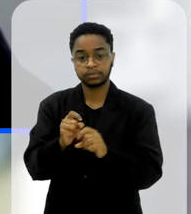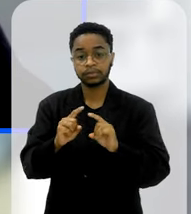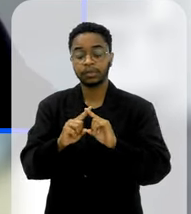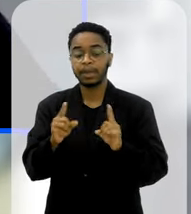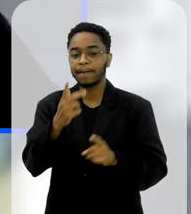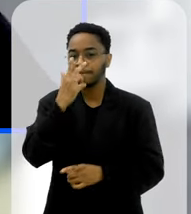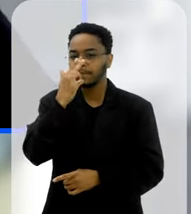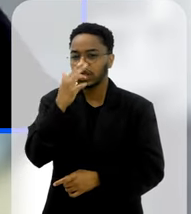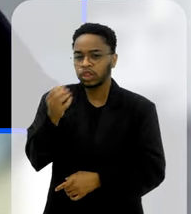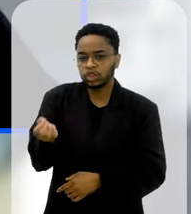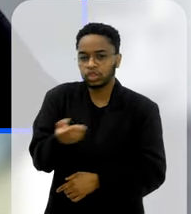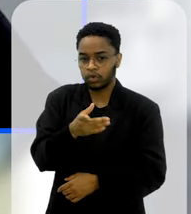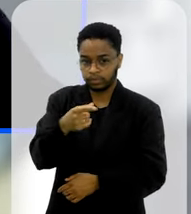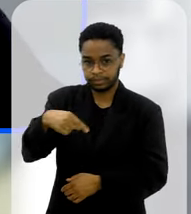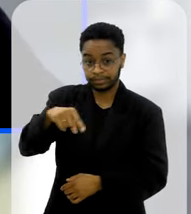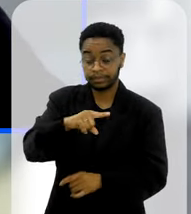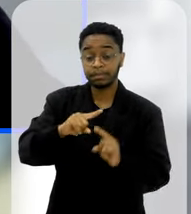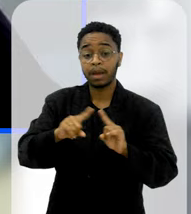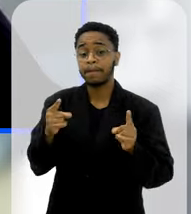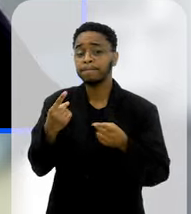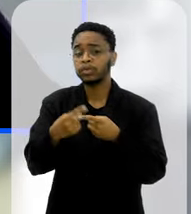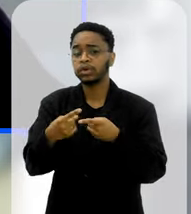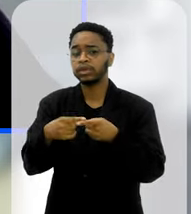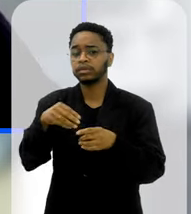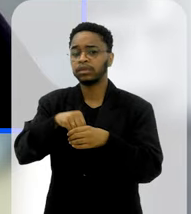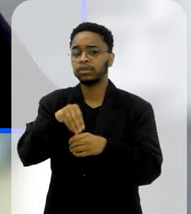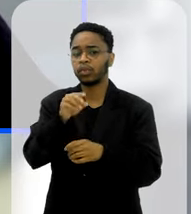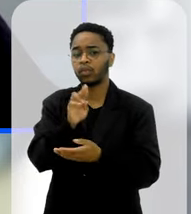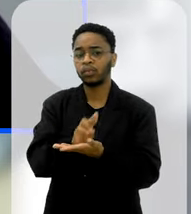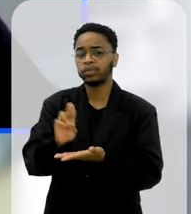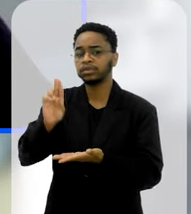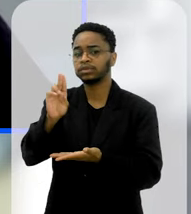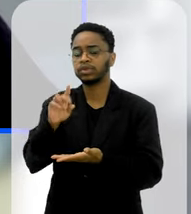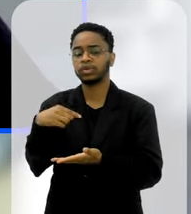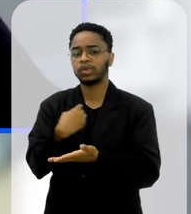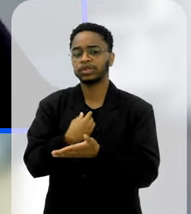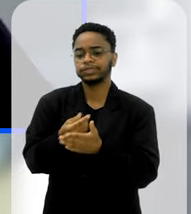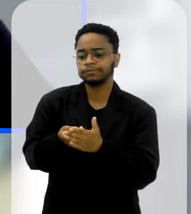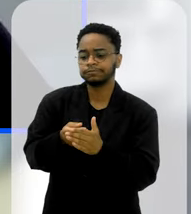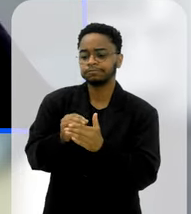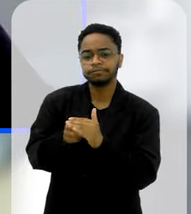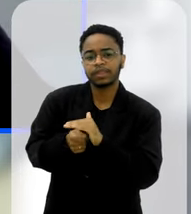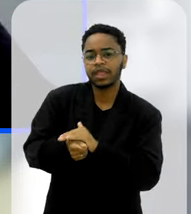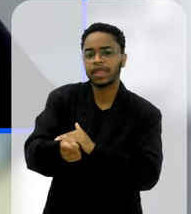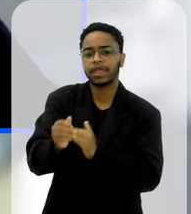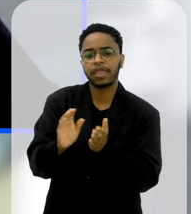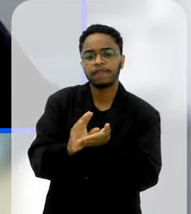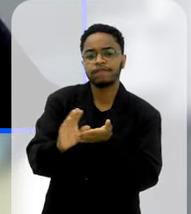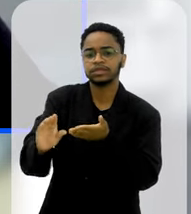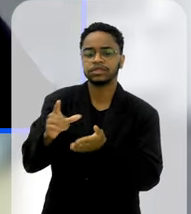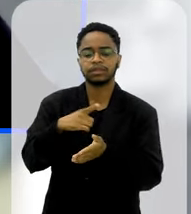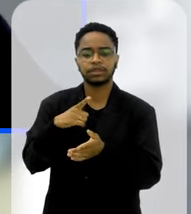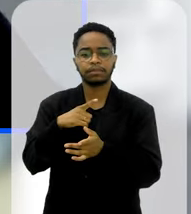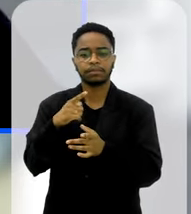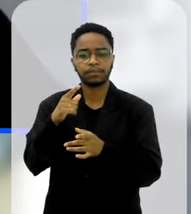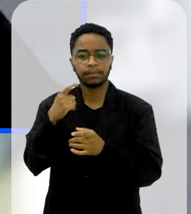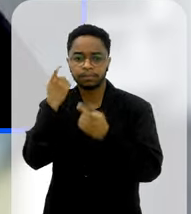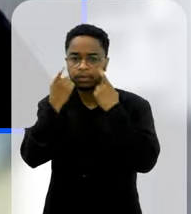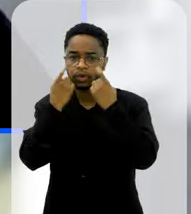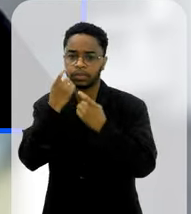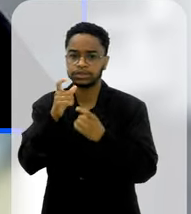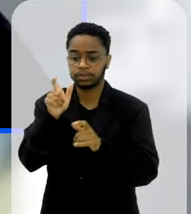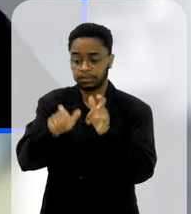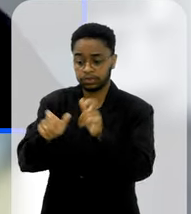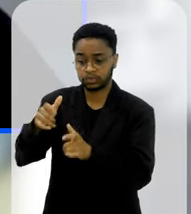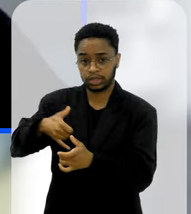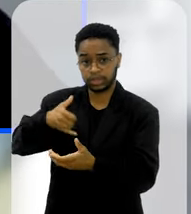é, para algumas pessoas pode parecer novo. Mas por que numa universidade investir tanto e ter tanta